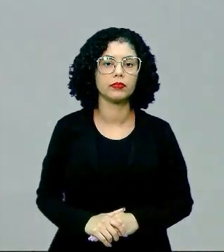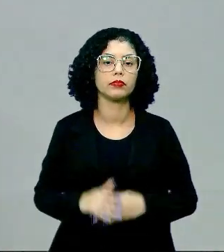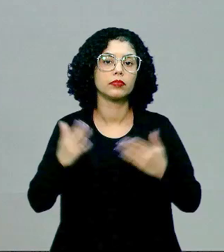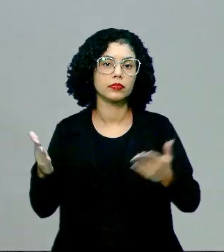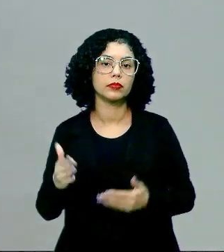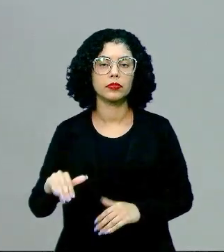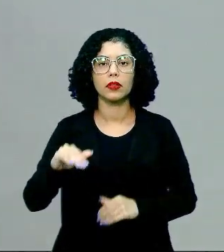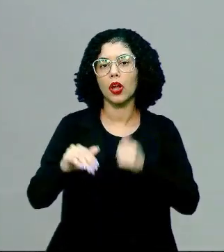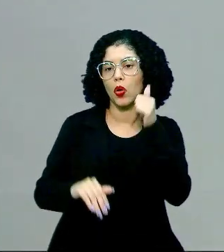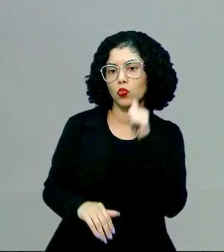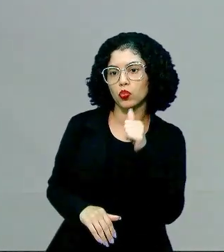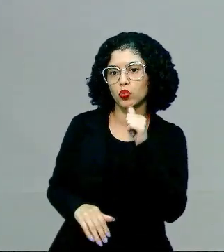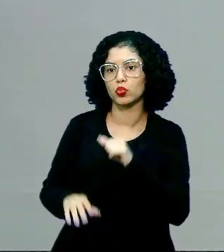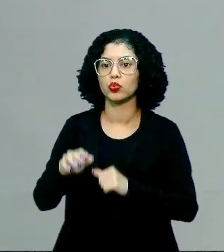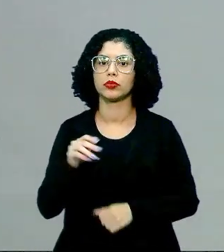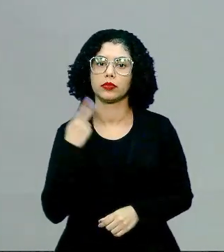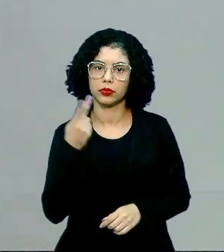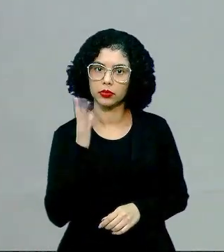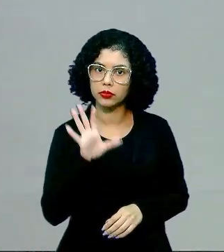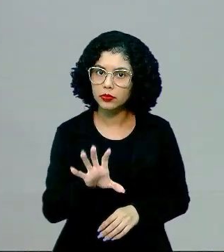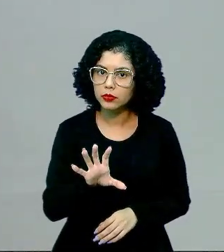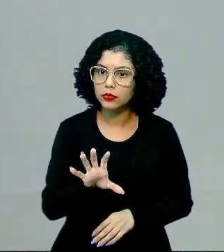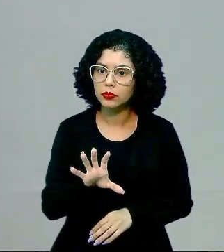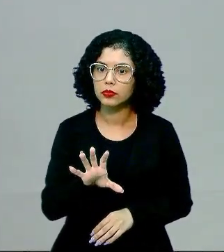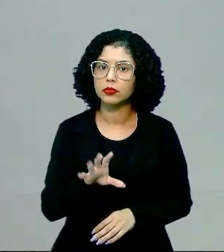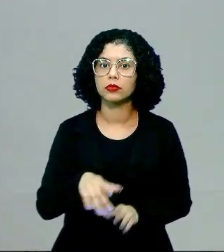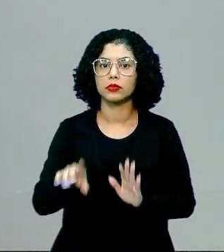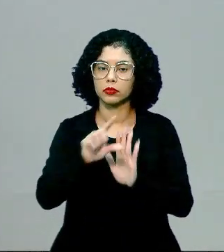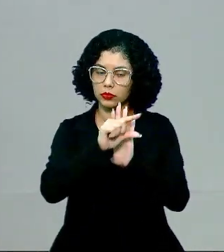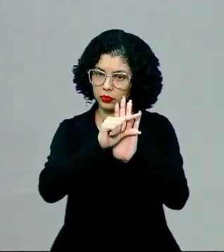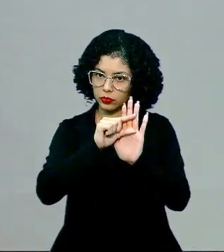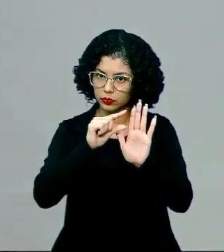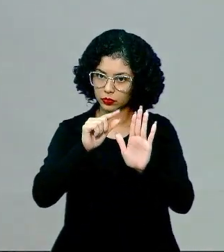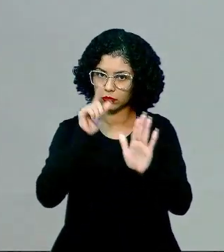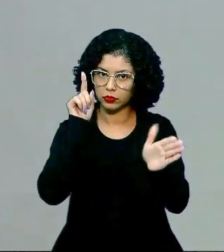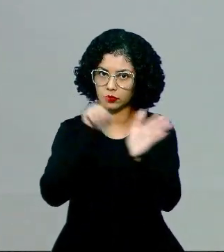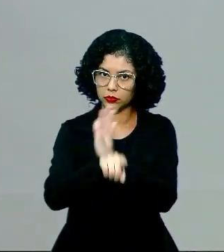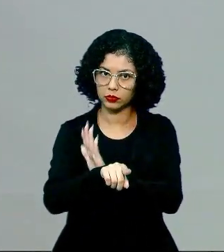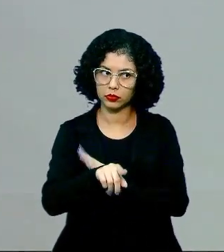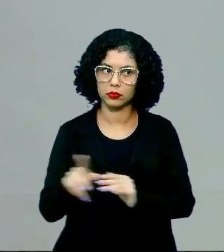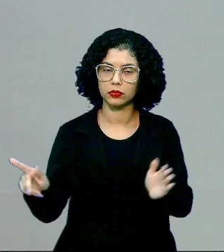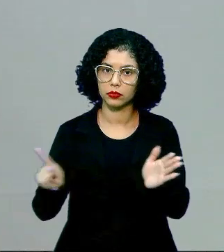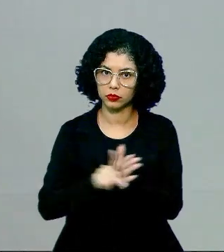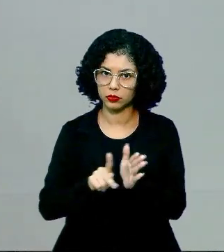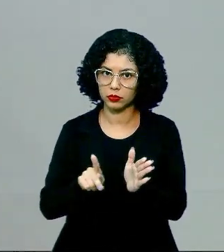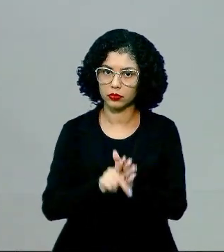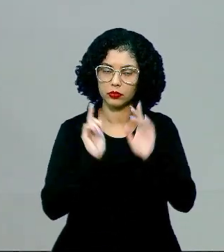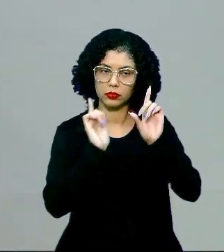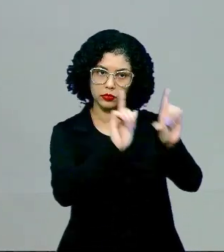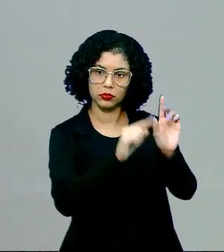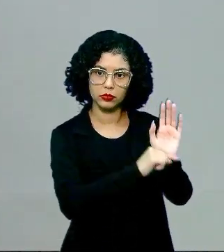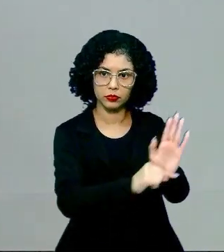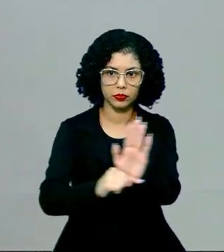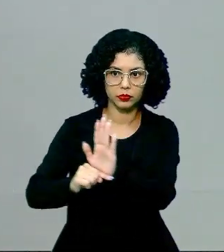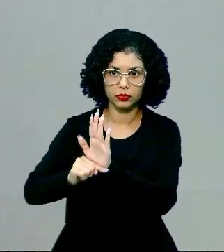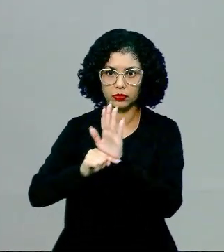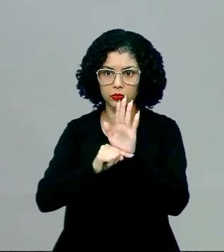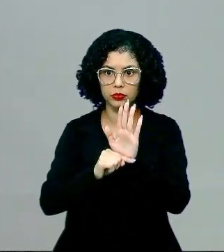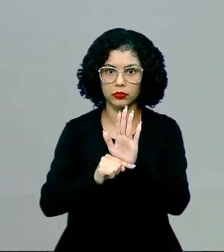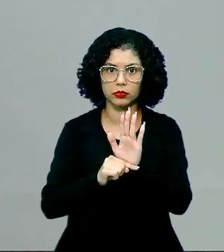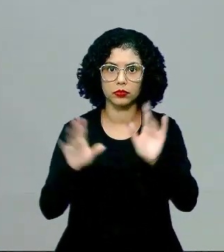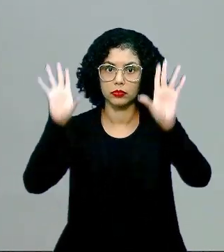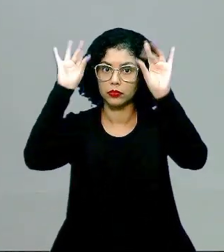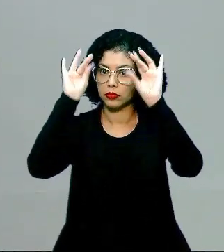Então, a mulher, digamos assim, e aí o enunciado da questão e o próprio banner que foi mostrado,